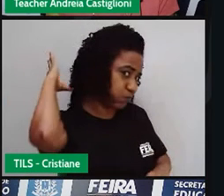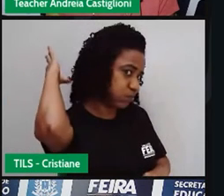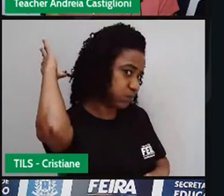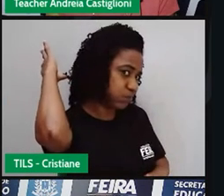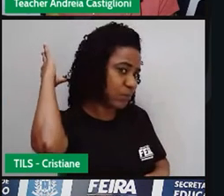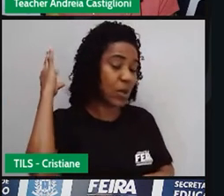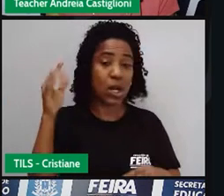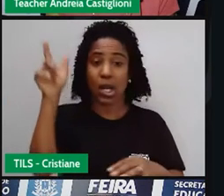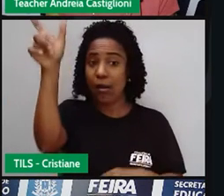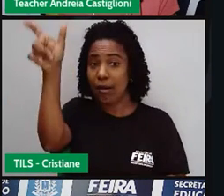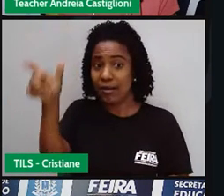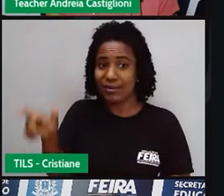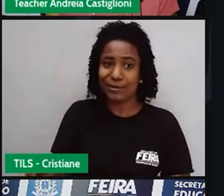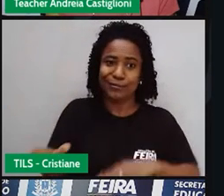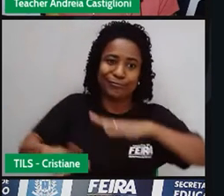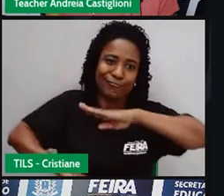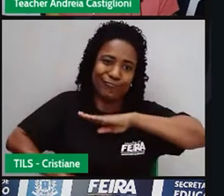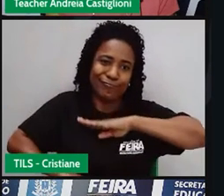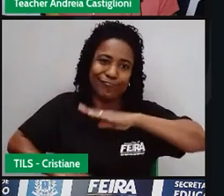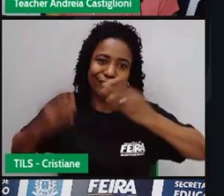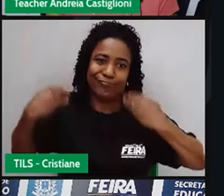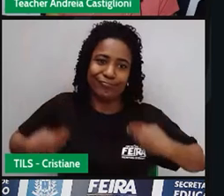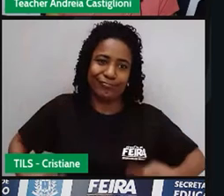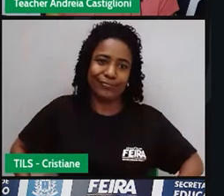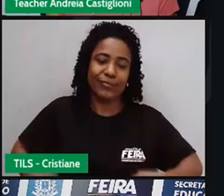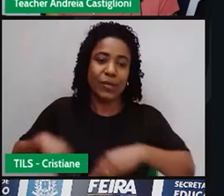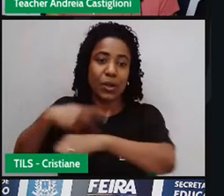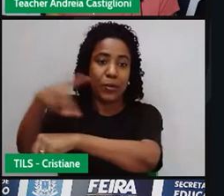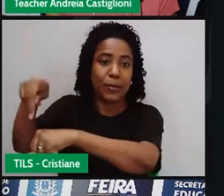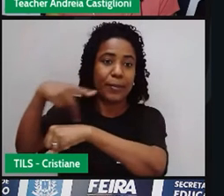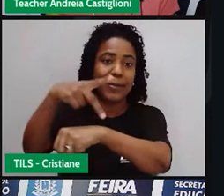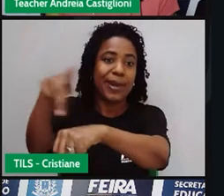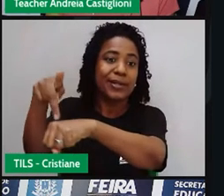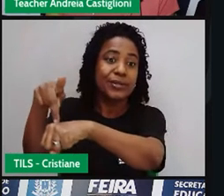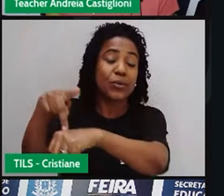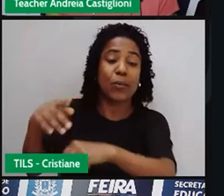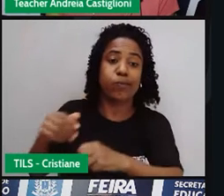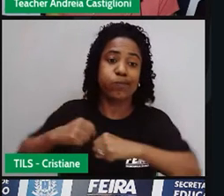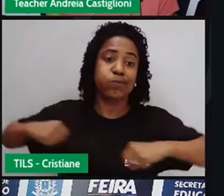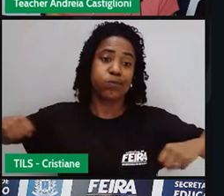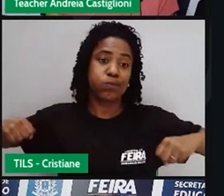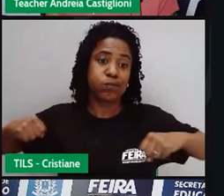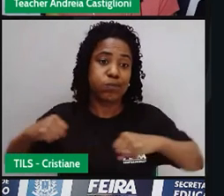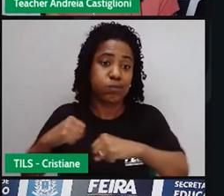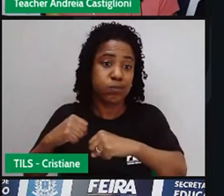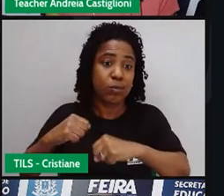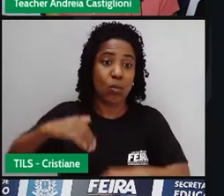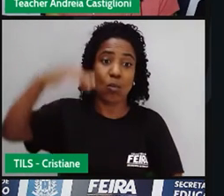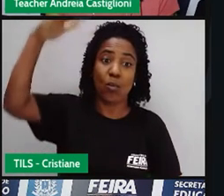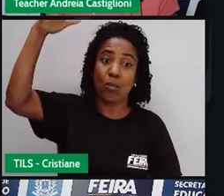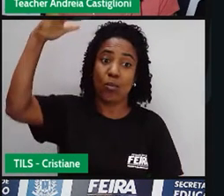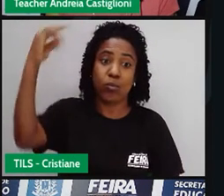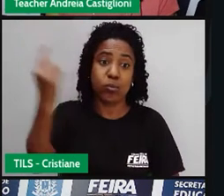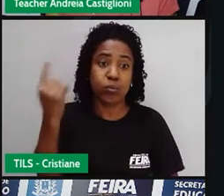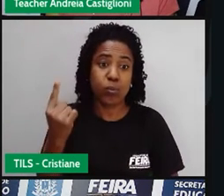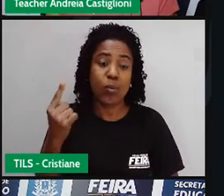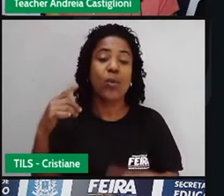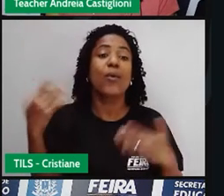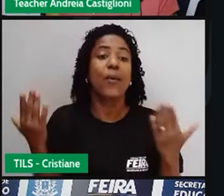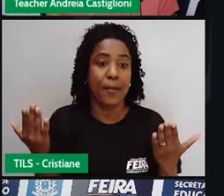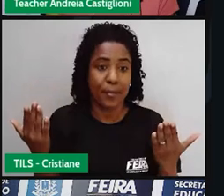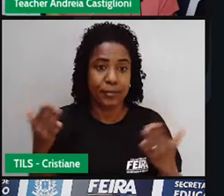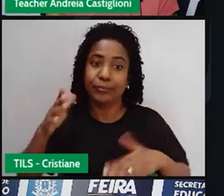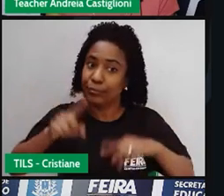estrutura corporal dos povos de uma determinada região de um determinado no tel bom então